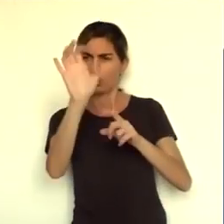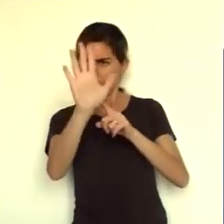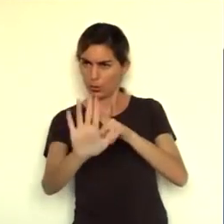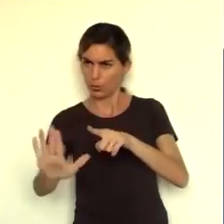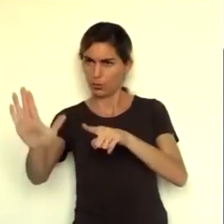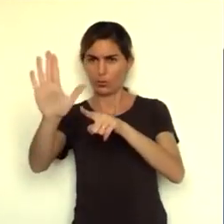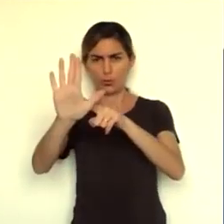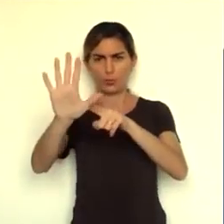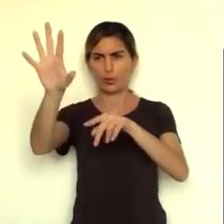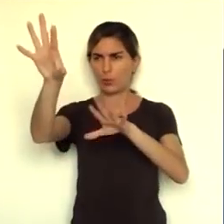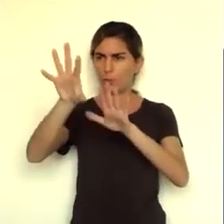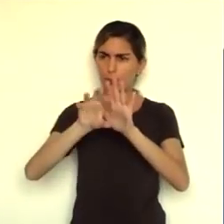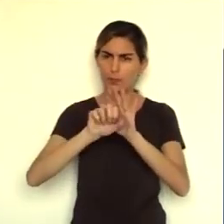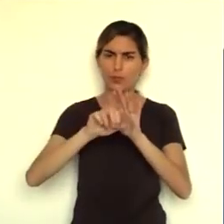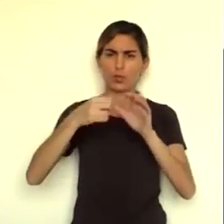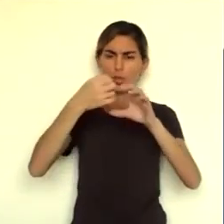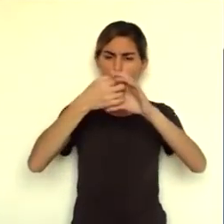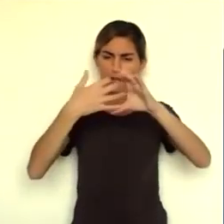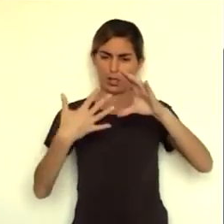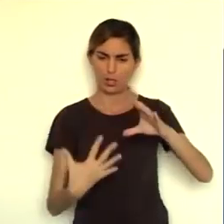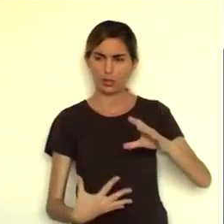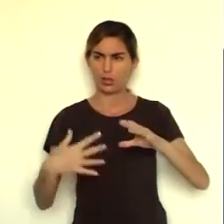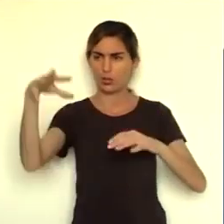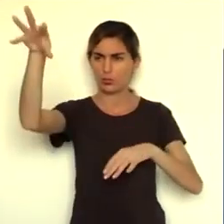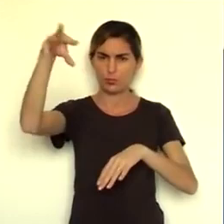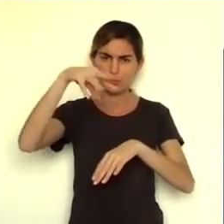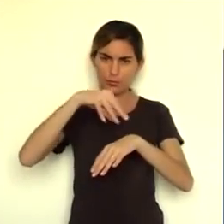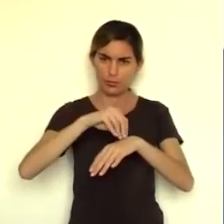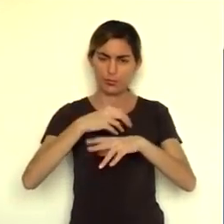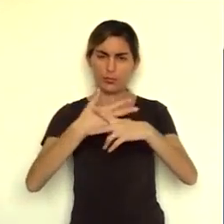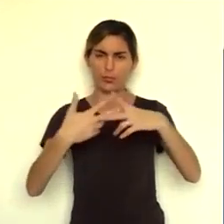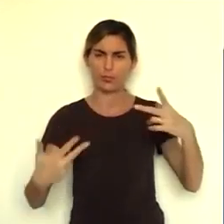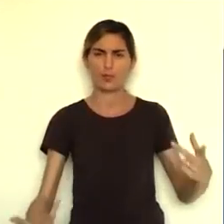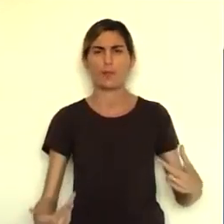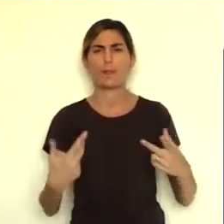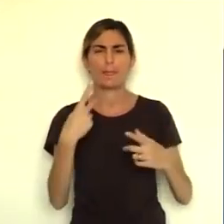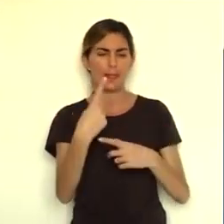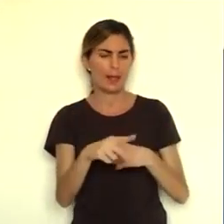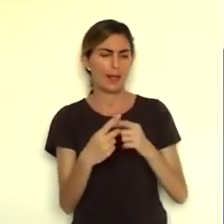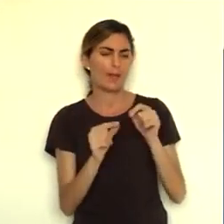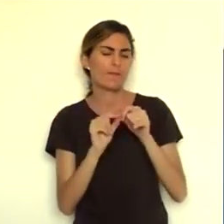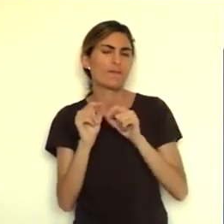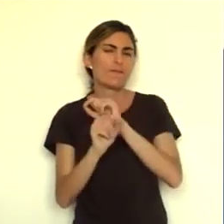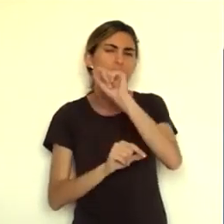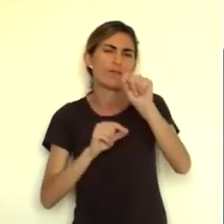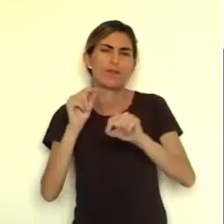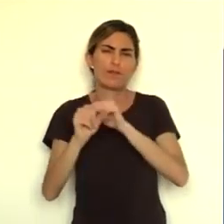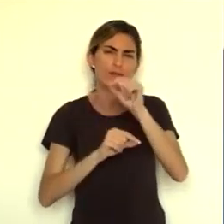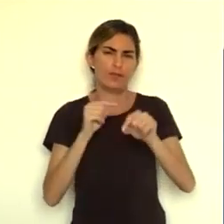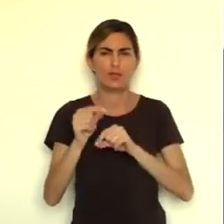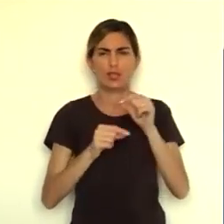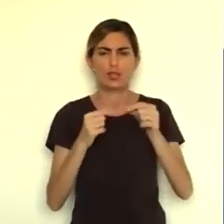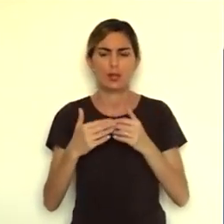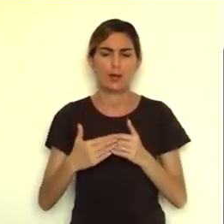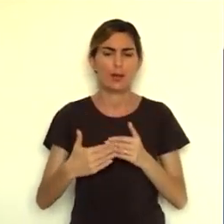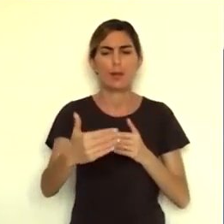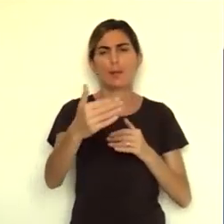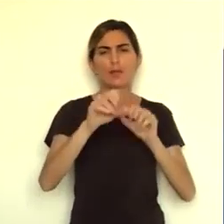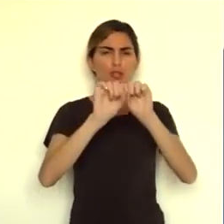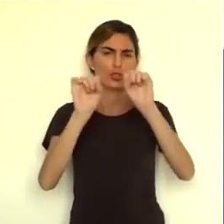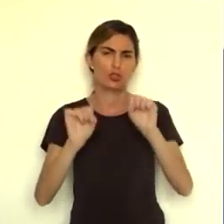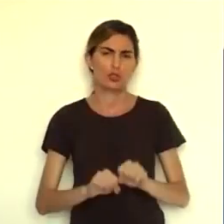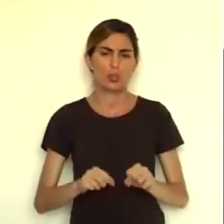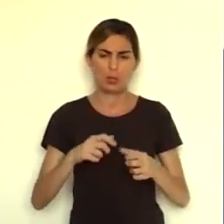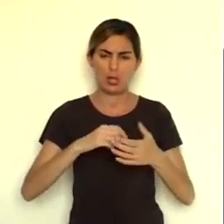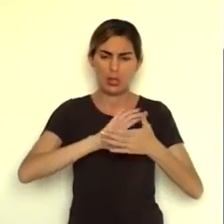né, algumas características peculiares, características essas que são demandadas a partir